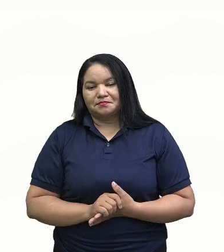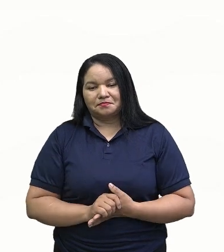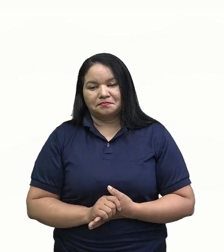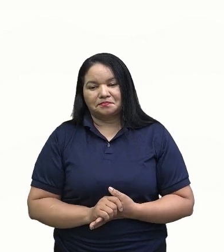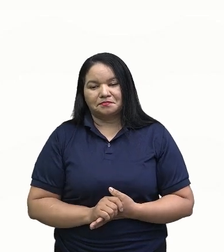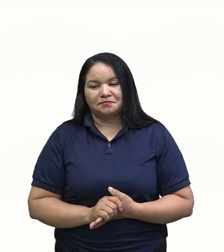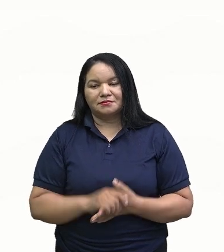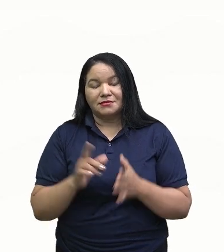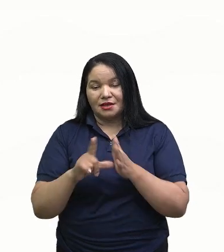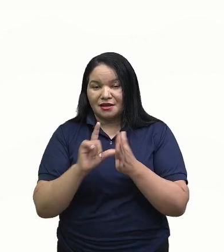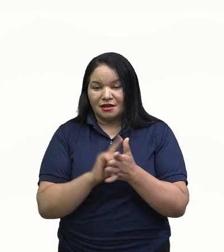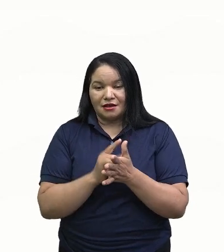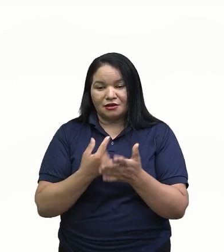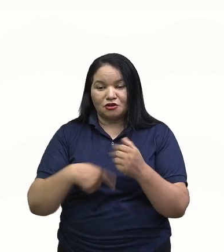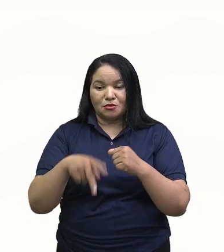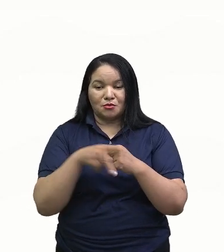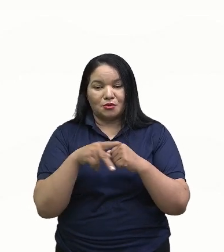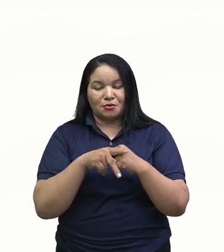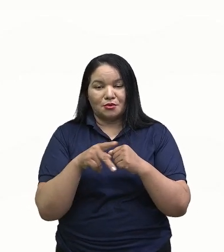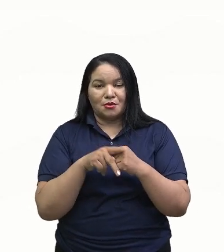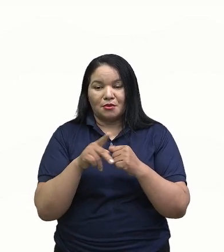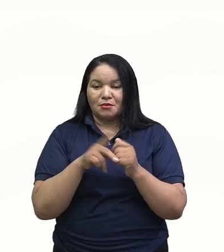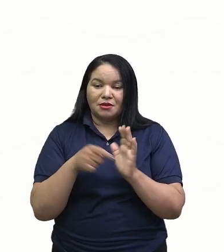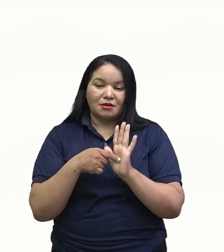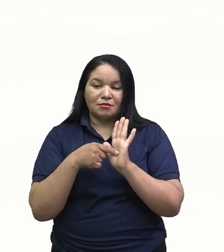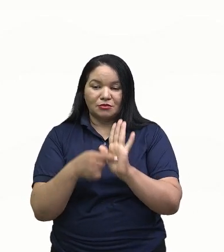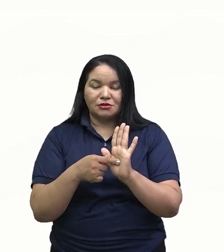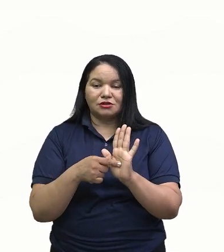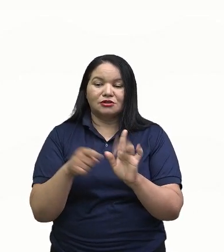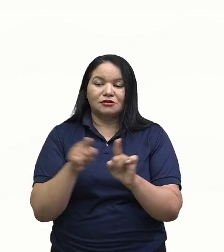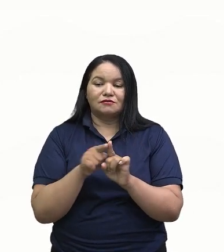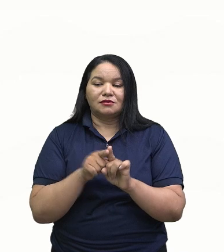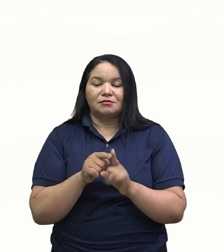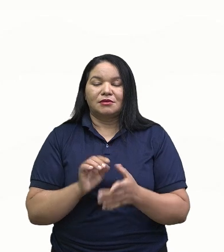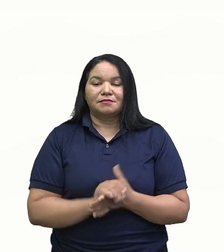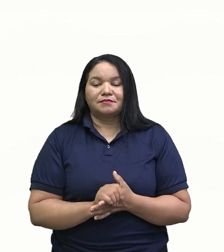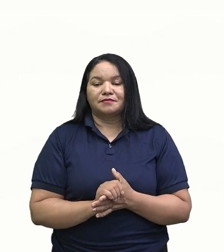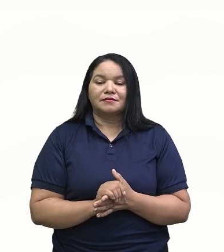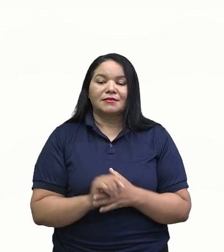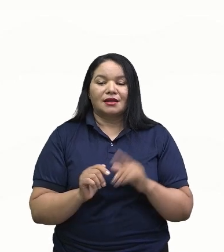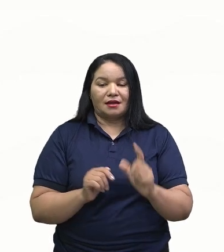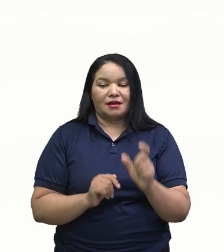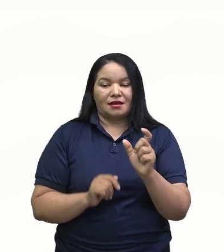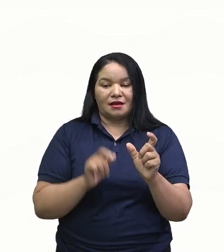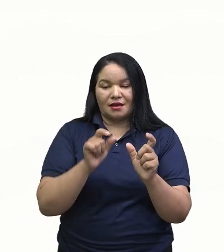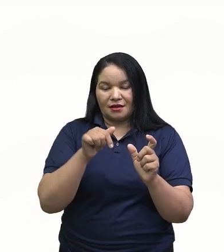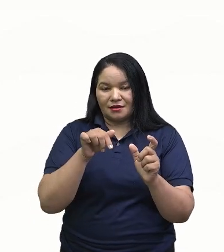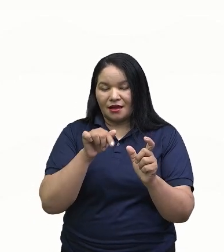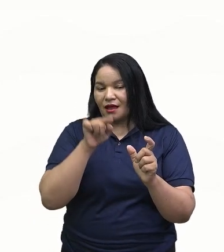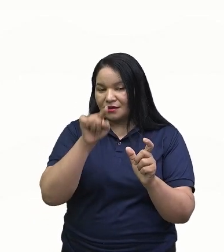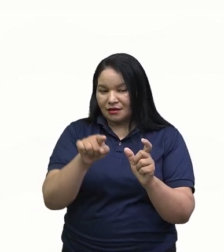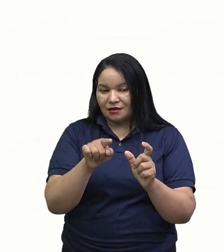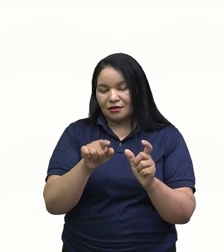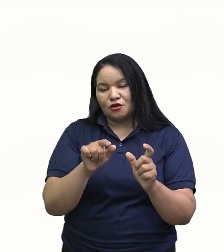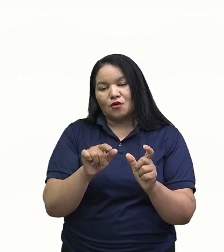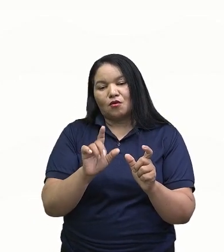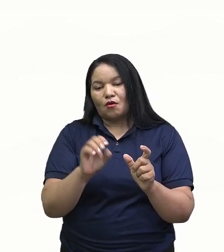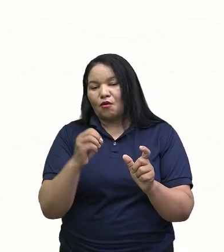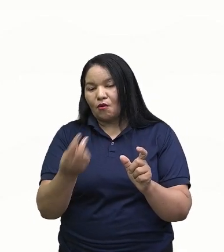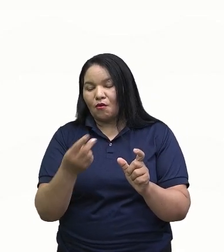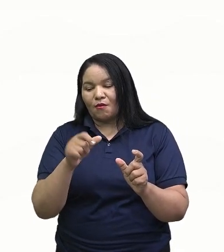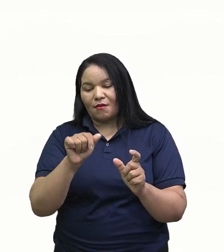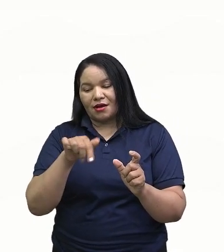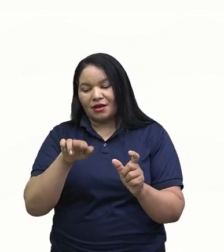dos pronomes demonstrativos, aquilo, aquela ou aquele, é claro que nós